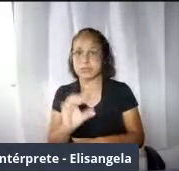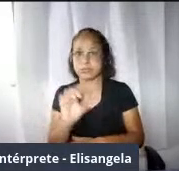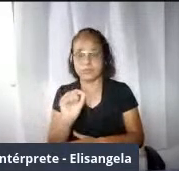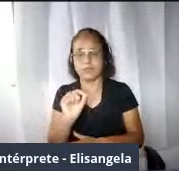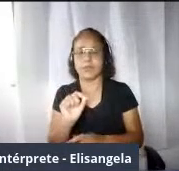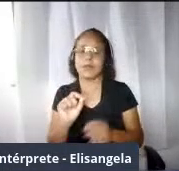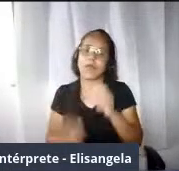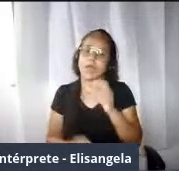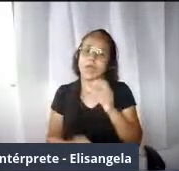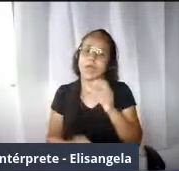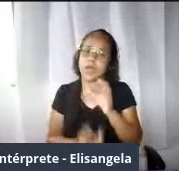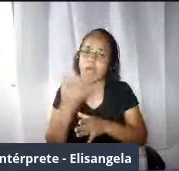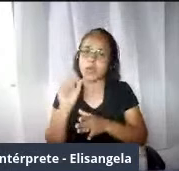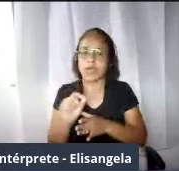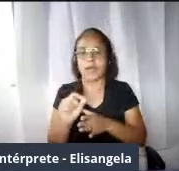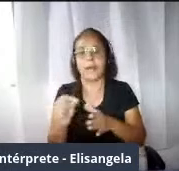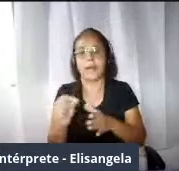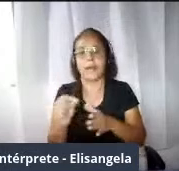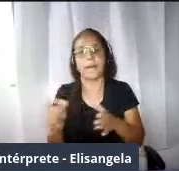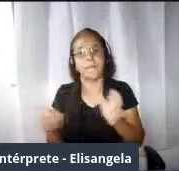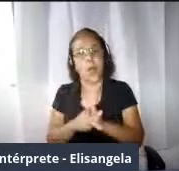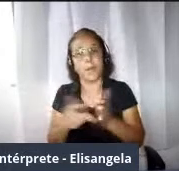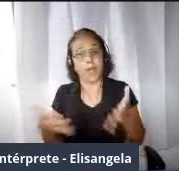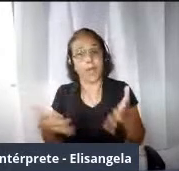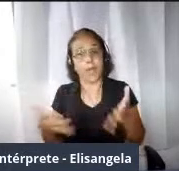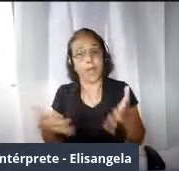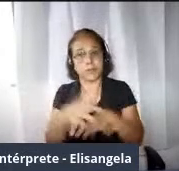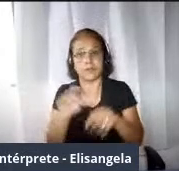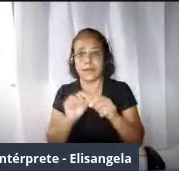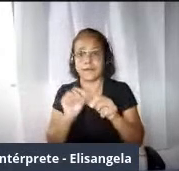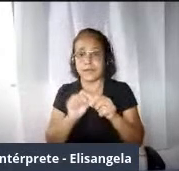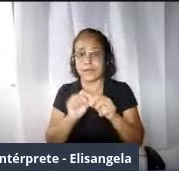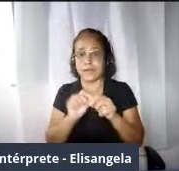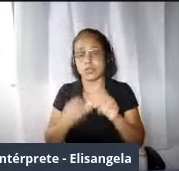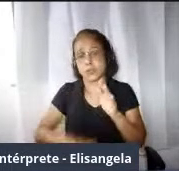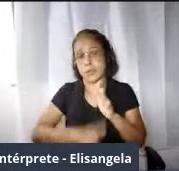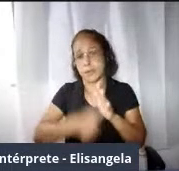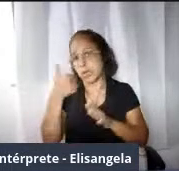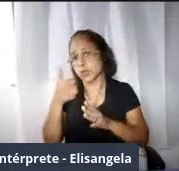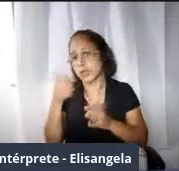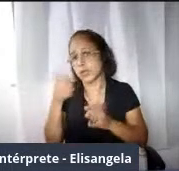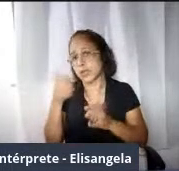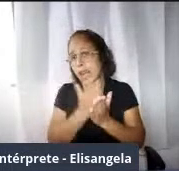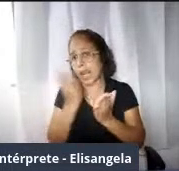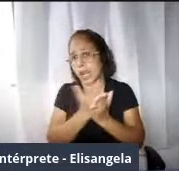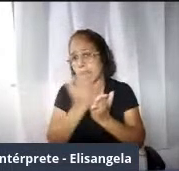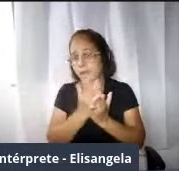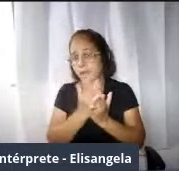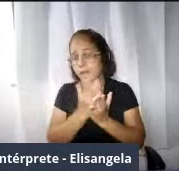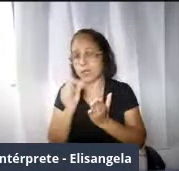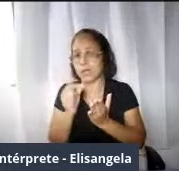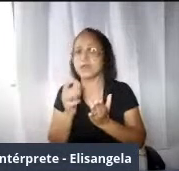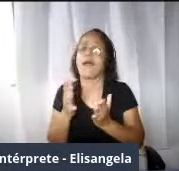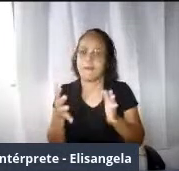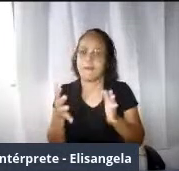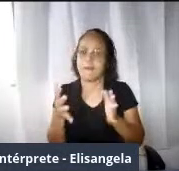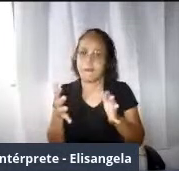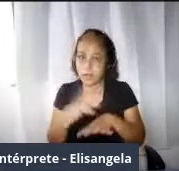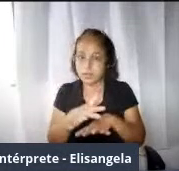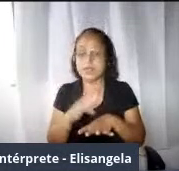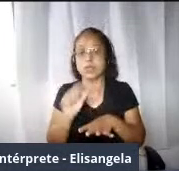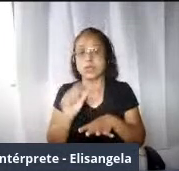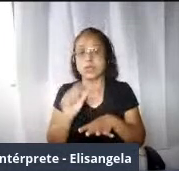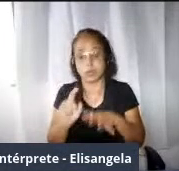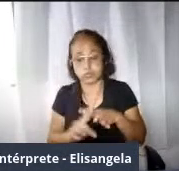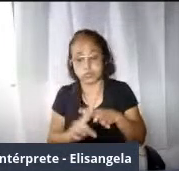da inclusão, e fez um dos primeiros livros da coleção Educação para Todos, era esse, História da Educação do Negro e Outras Histórias. Então,